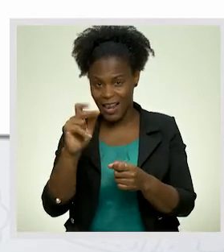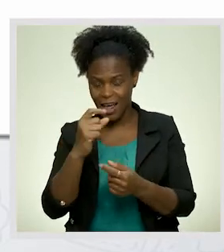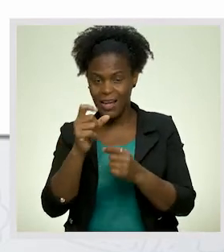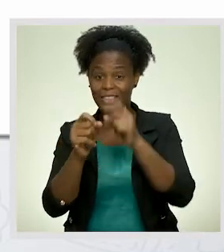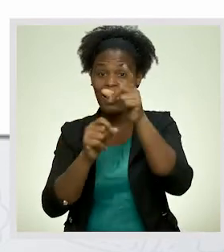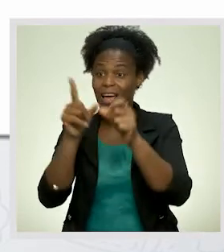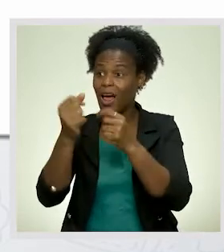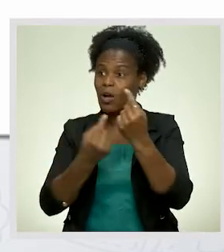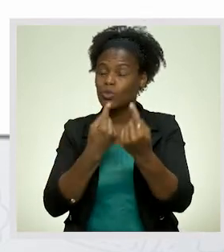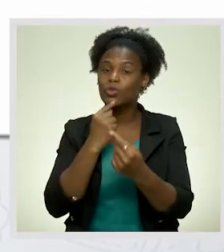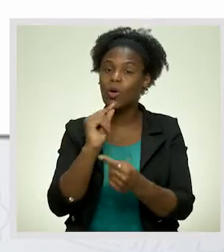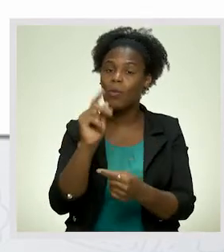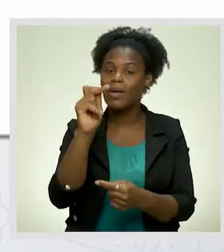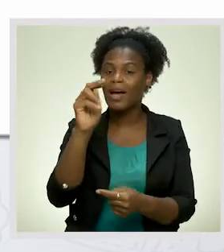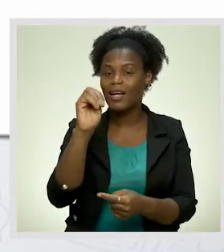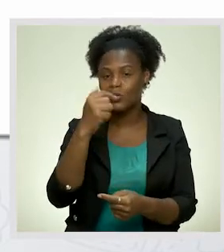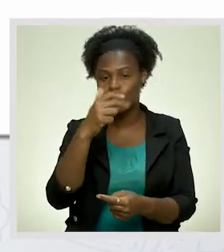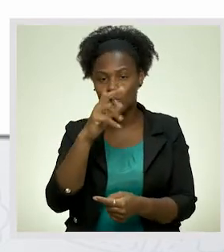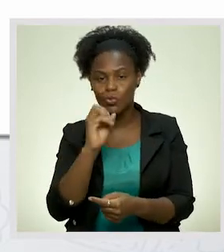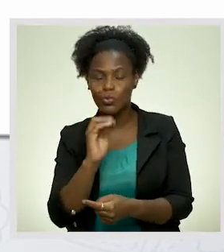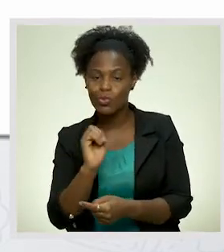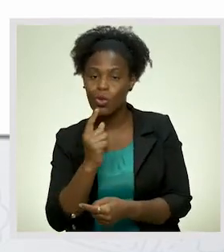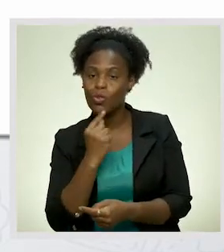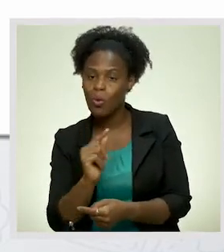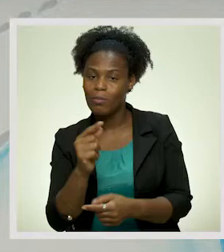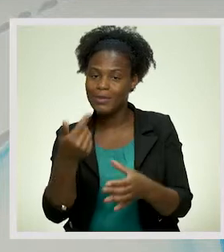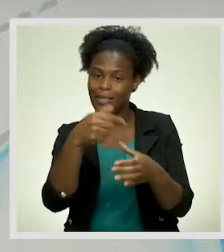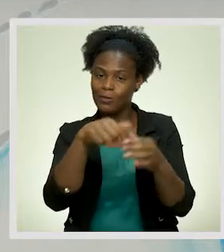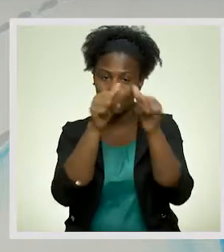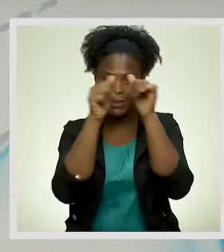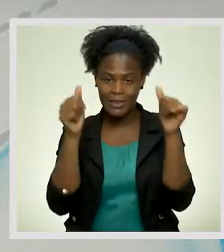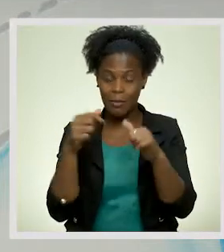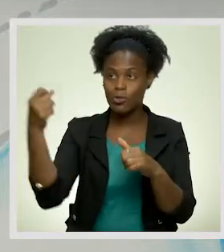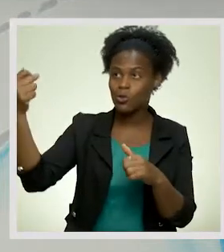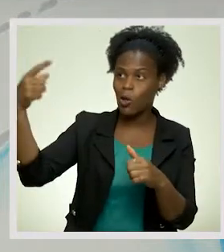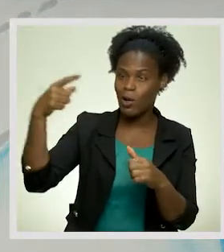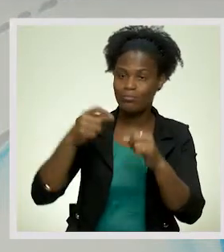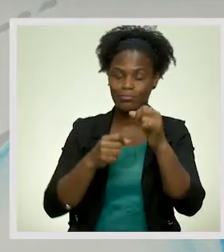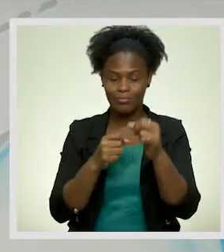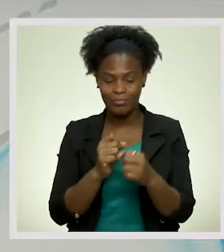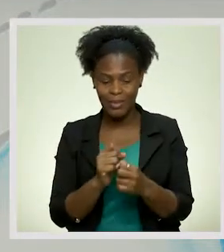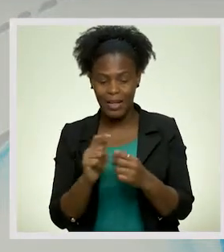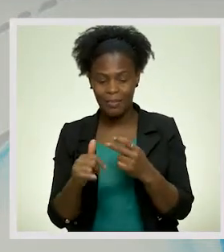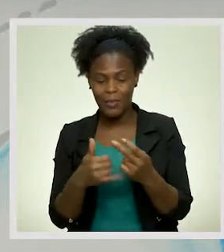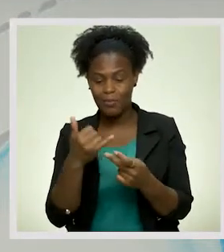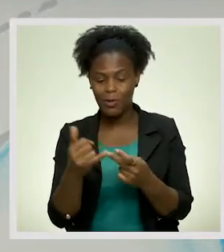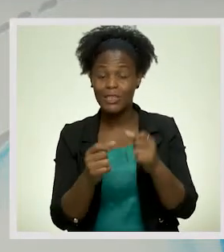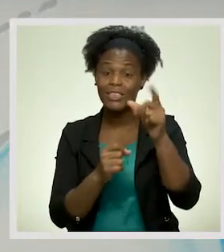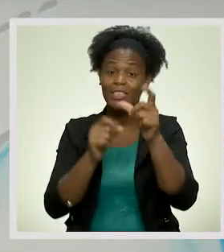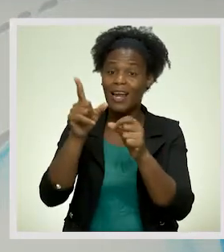o nome de um dos astros que fazem parte do sistema solar. E a nossa